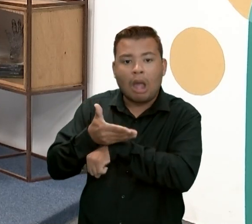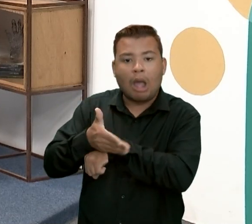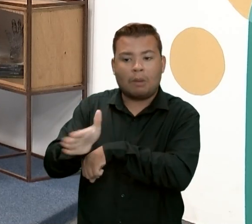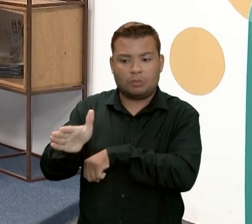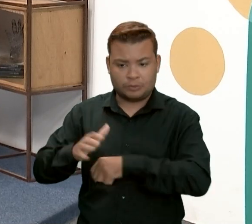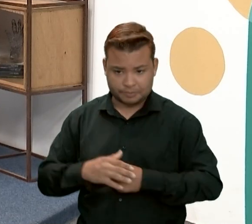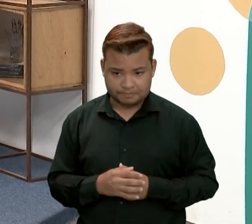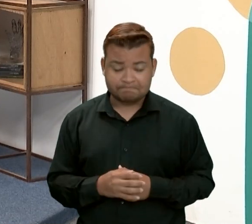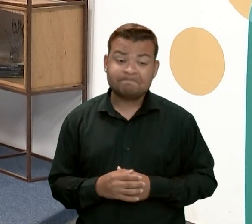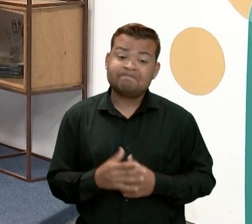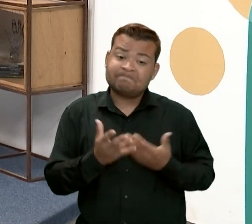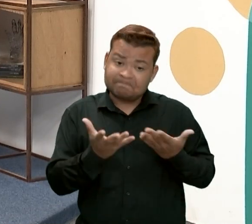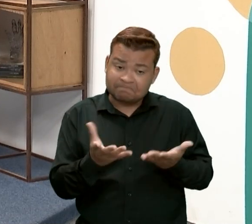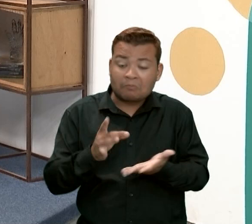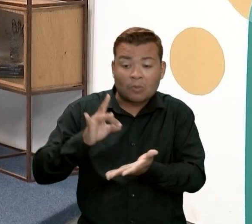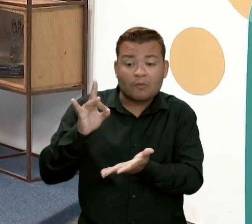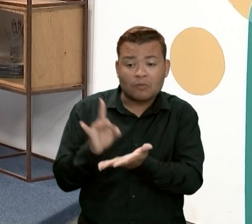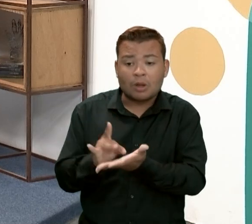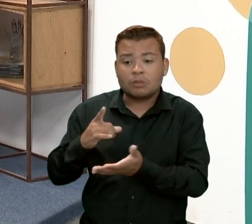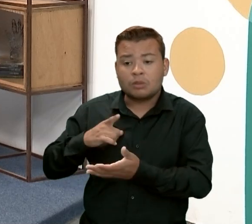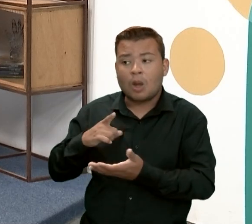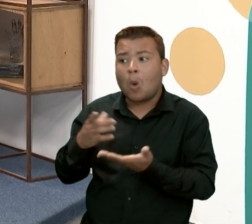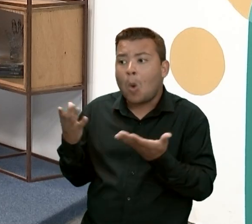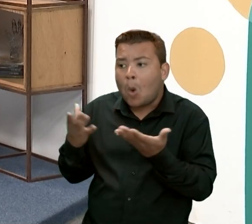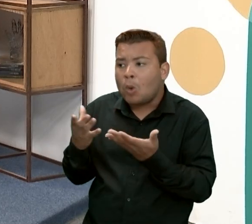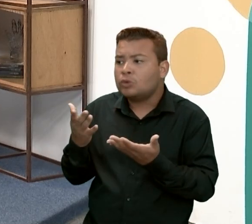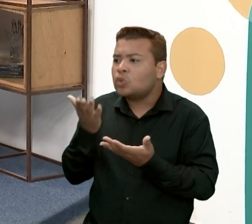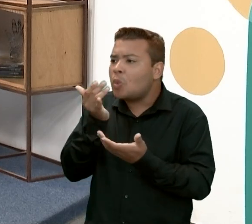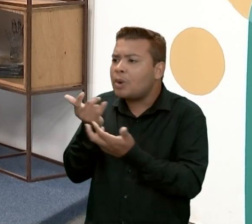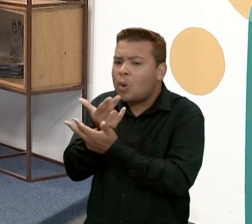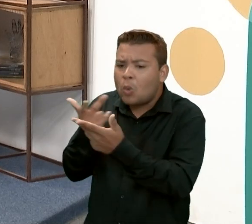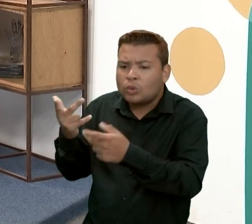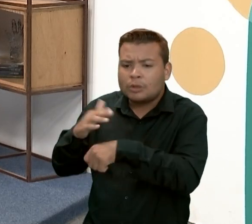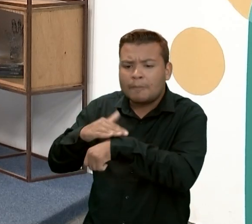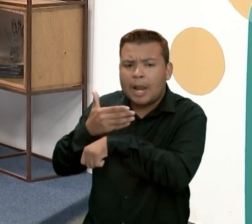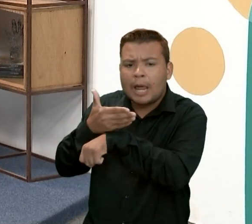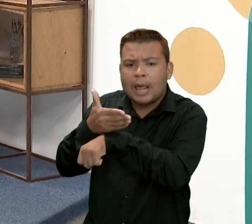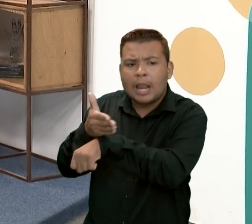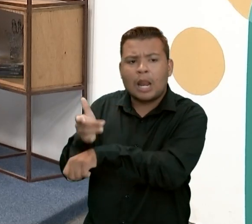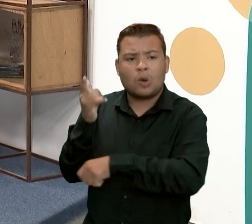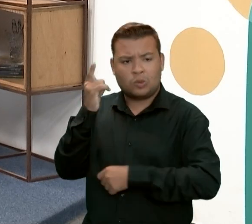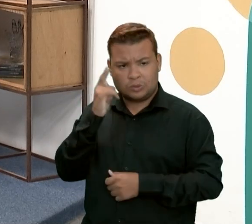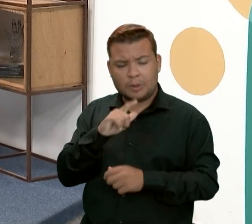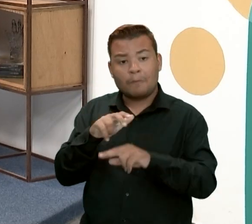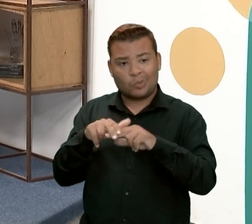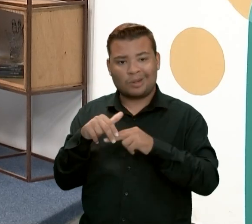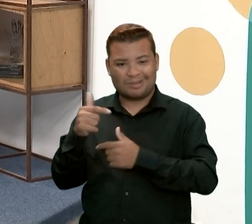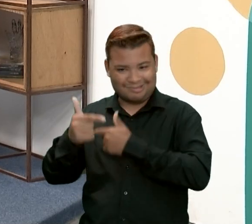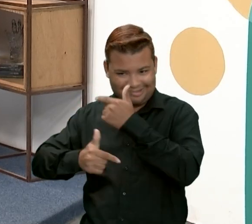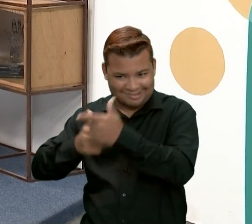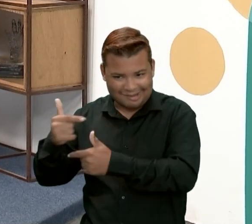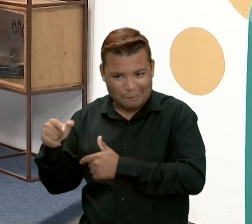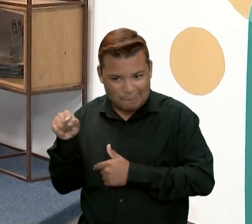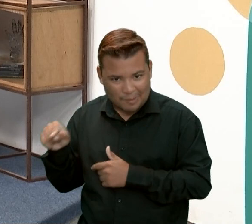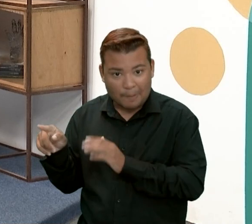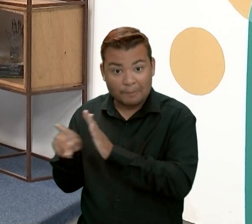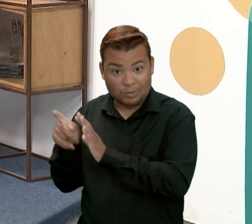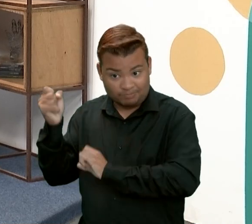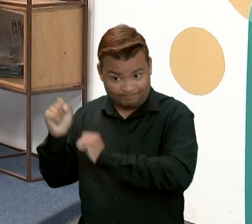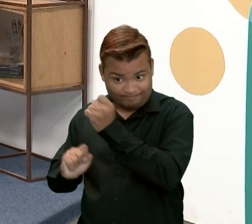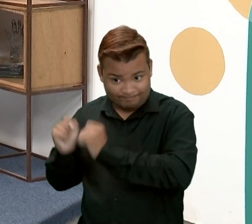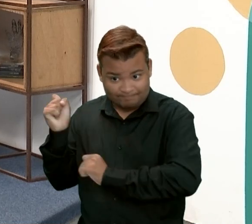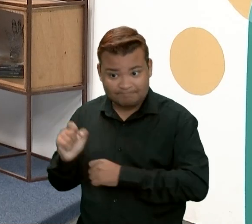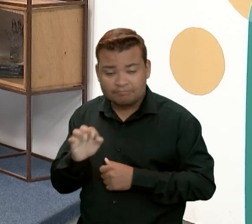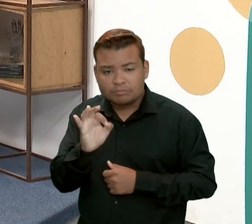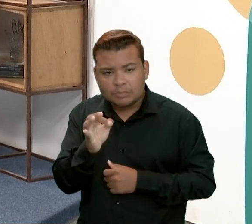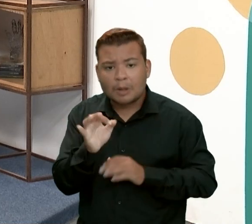de fato consegue ter uma durabilidade muito maior por conta desse trabalho, né? Mas sempre atento